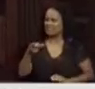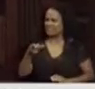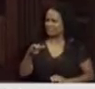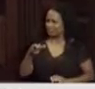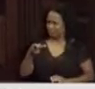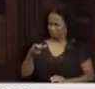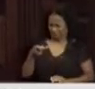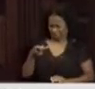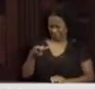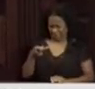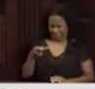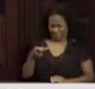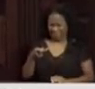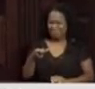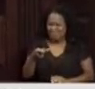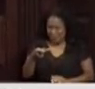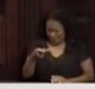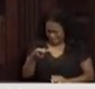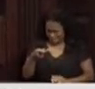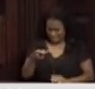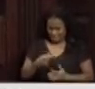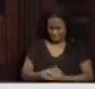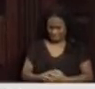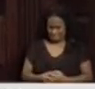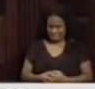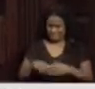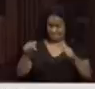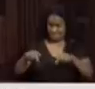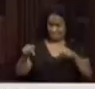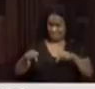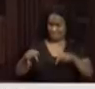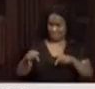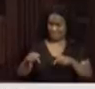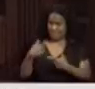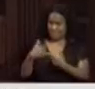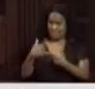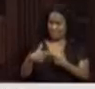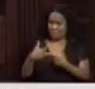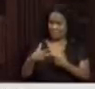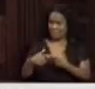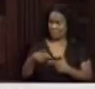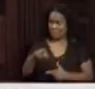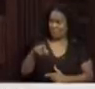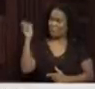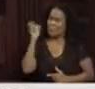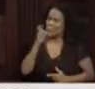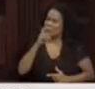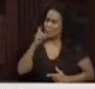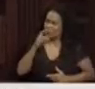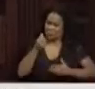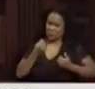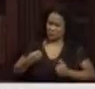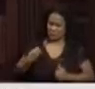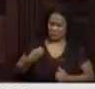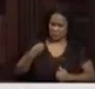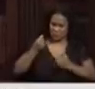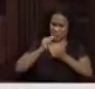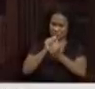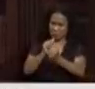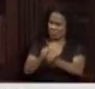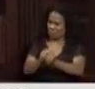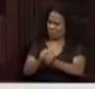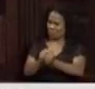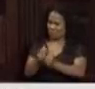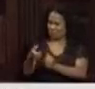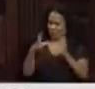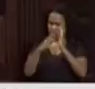a palavra. Está aqui porque é um aspone do Freixo. Ele escalou o senhor